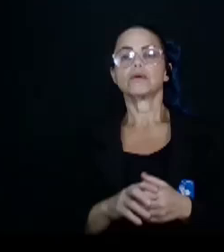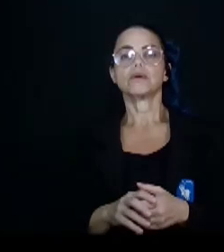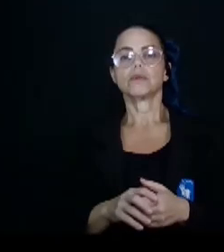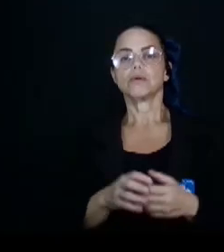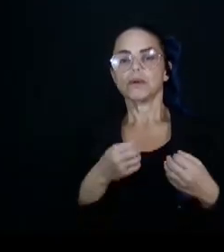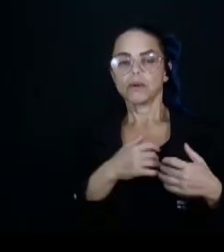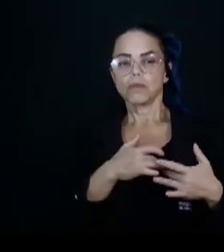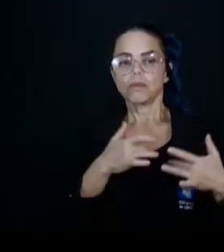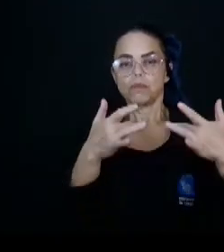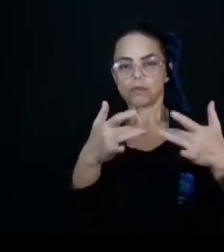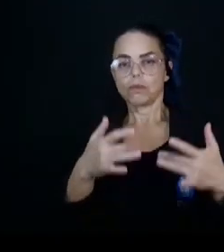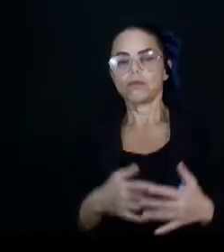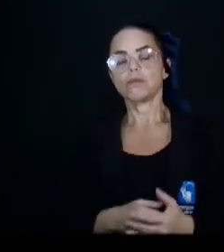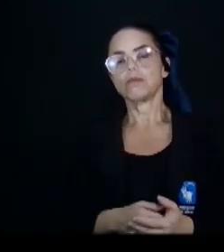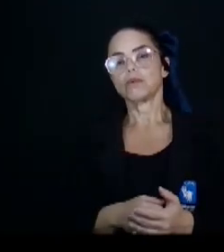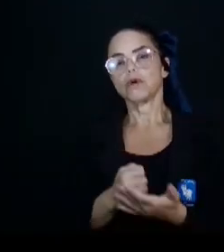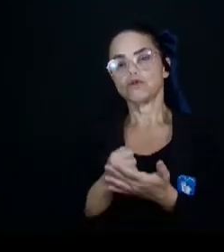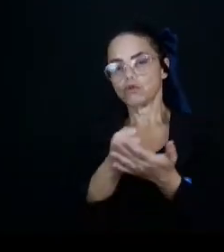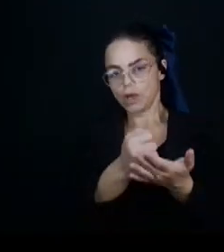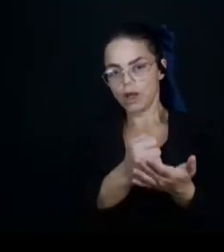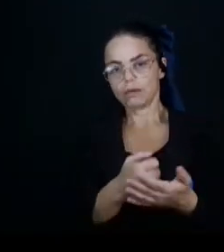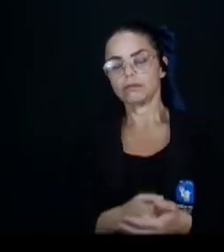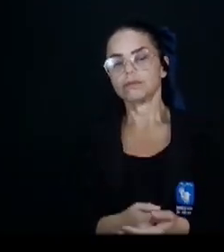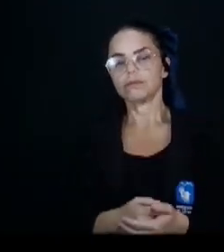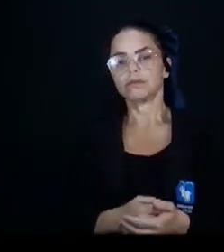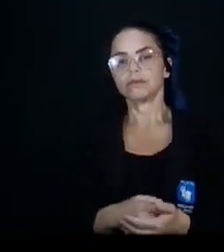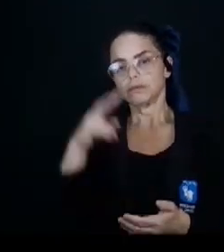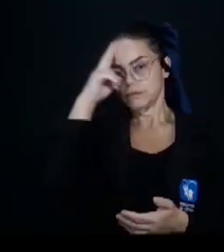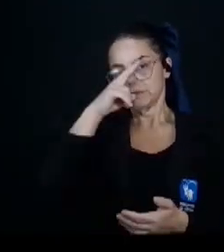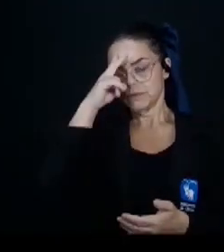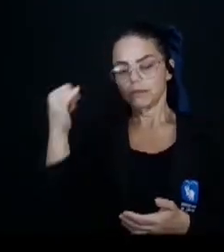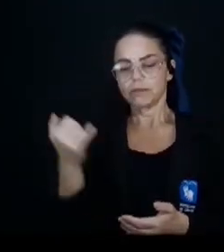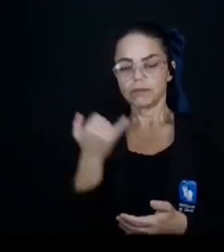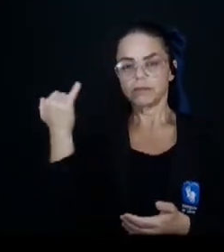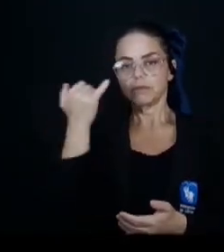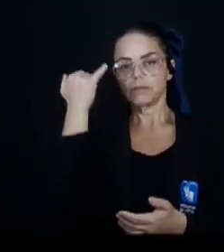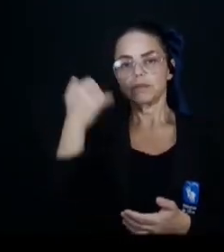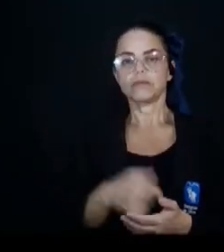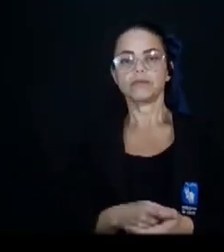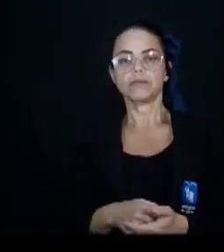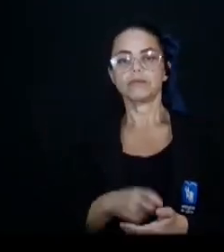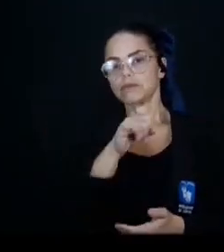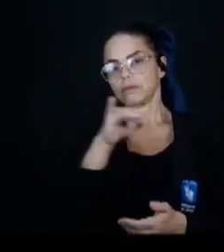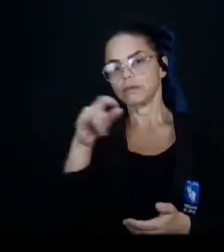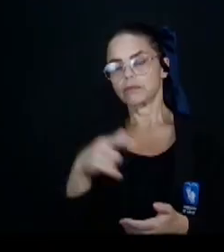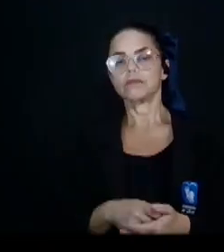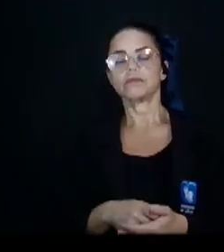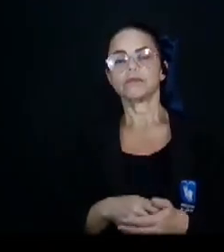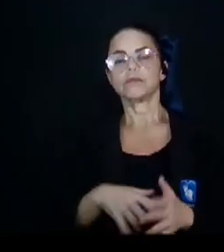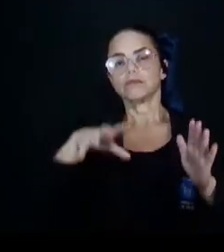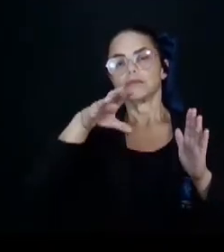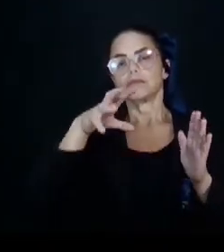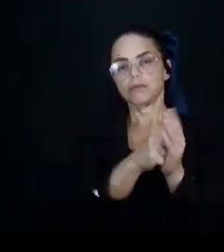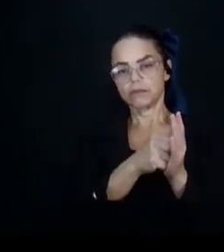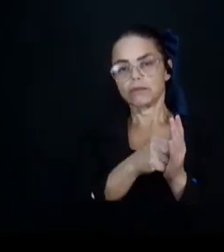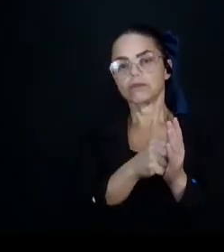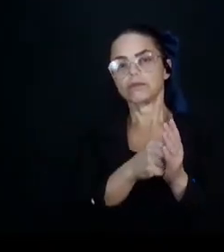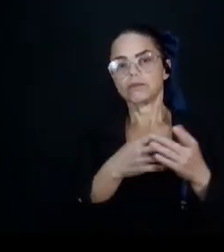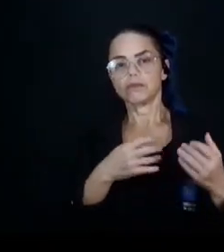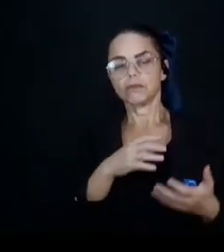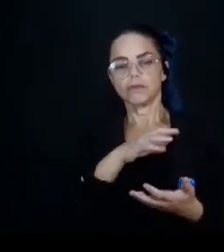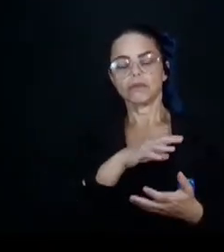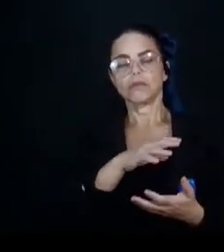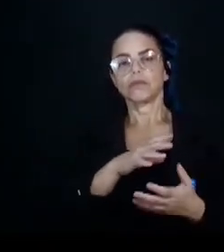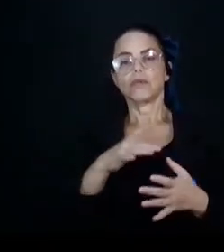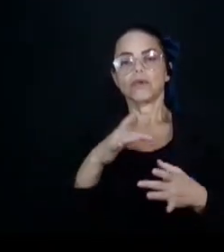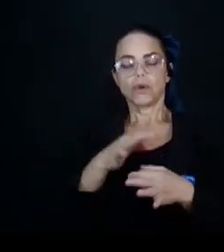aí, Cassiane, eu quero só lembrar de um ponto muito importante, se você fez um cadastro de doador de medula em algum momento da